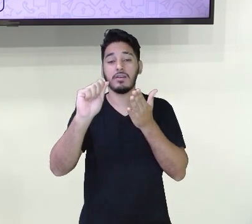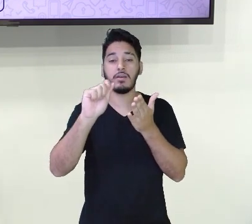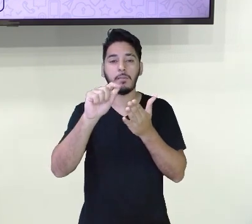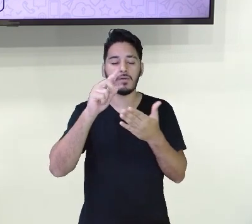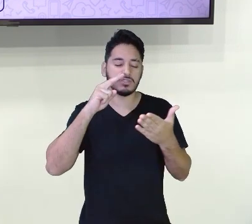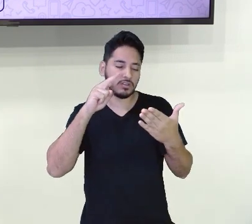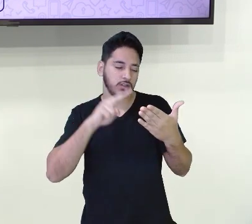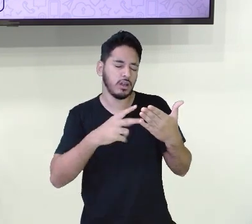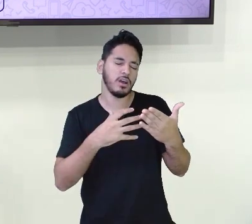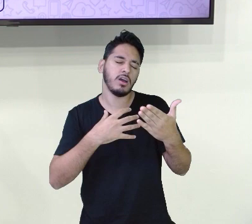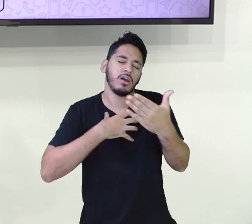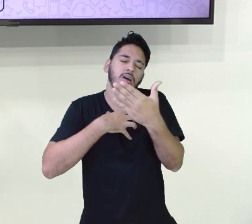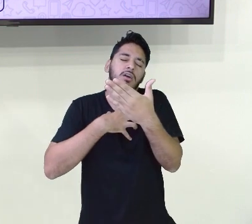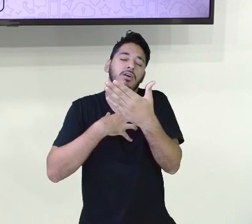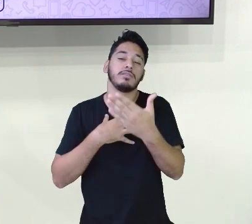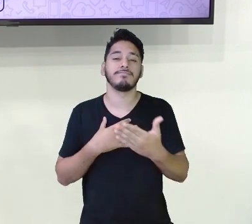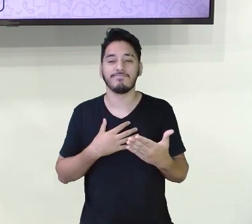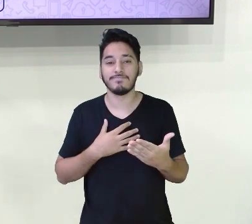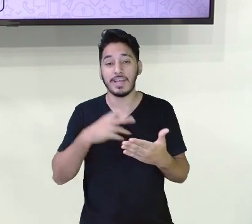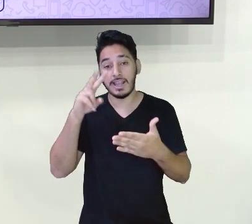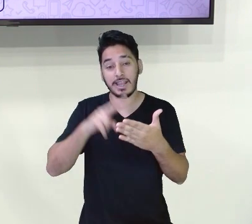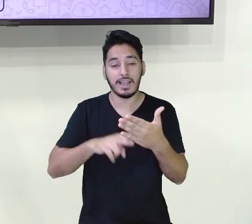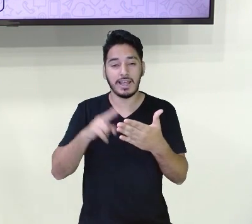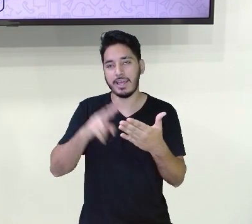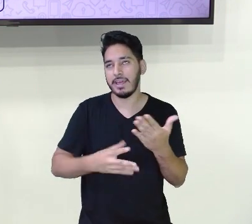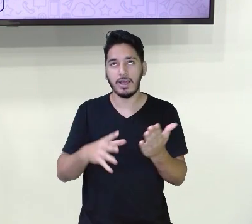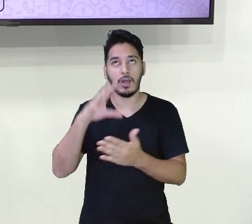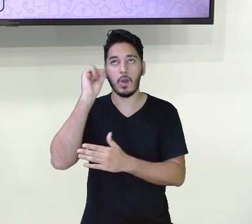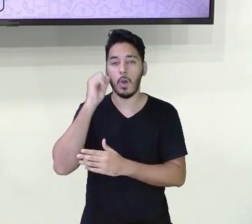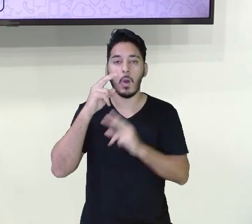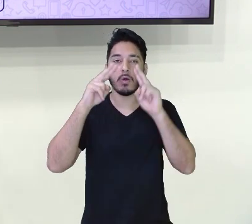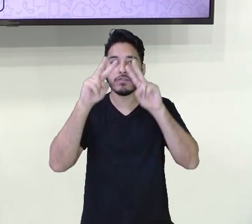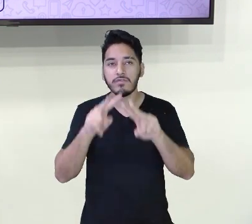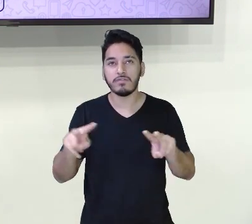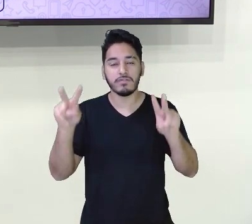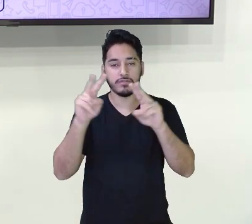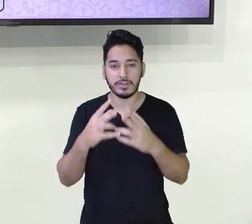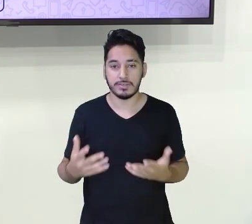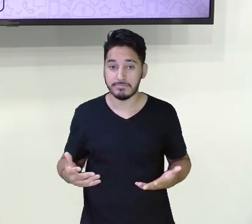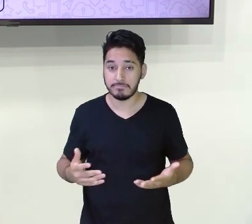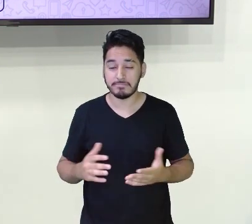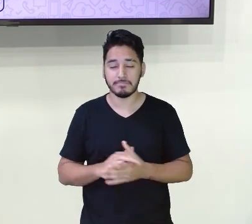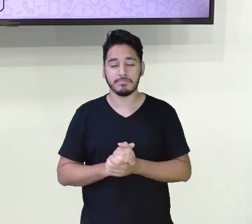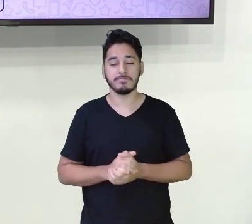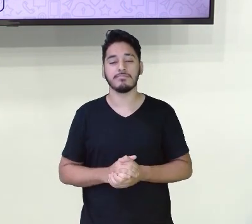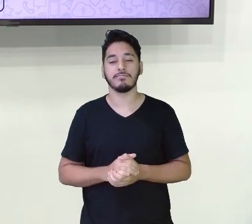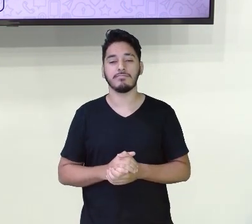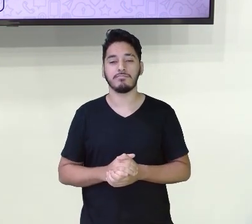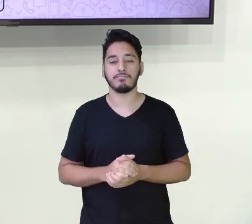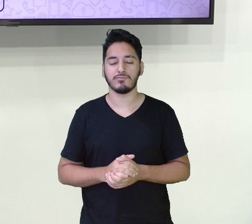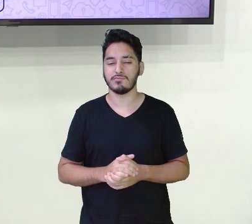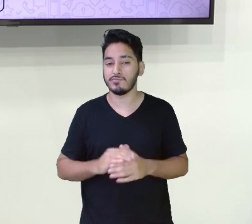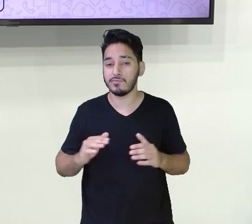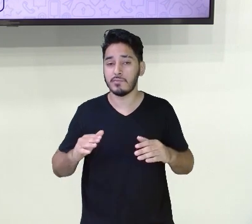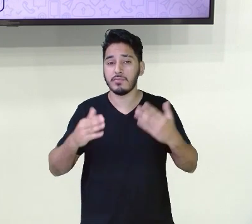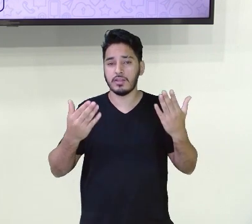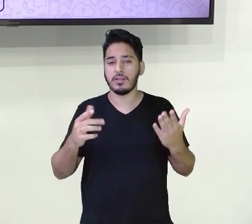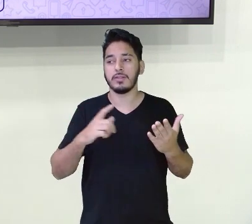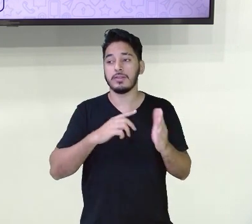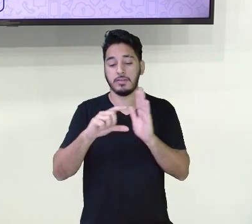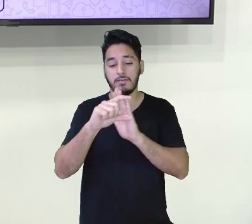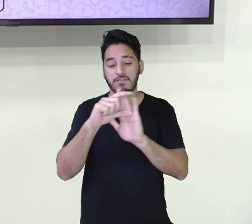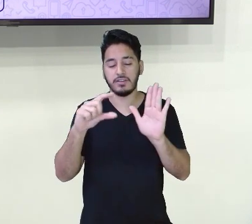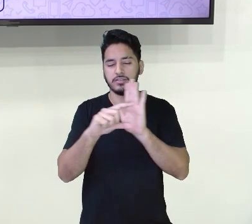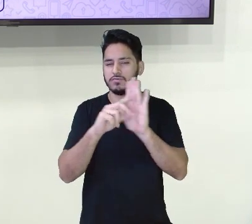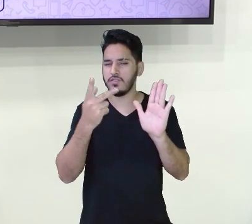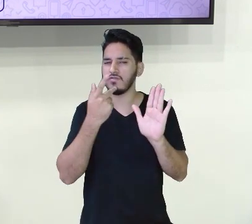pessoas que o leem, que o ouvem, né? No caso, sua recitação, tá certo? Então, ele tem versos. A gente vai